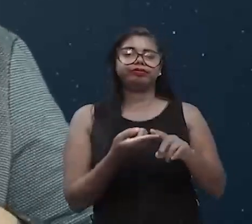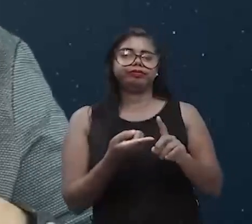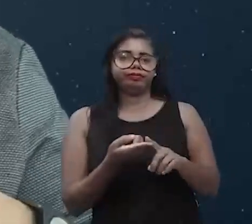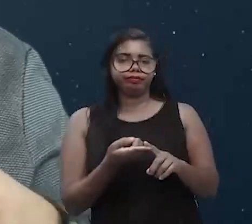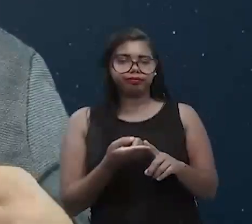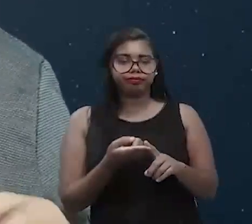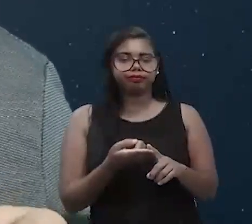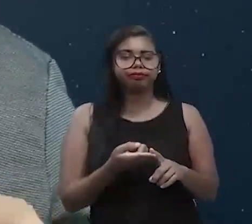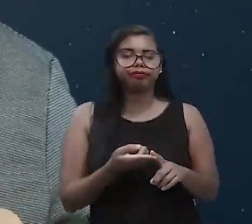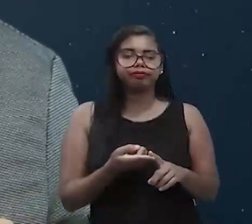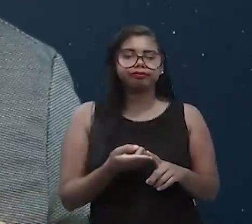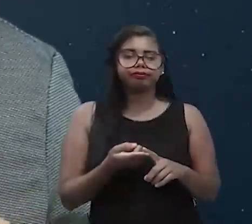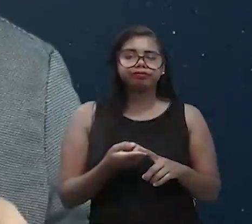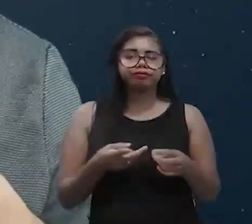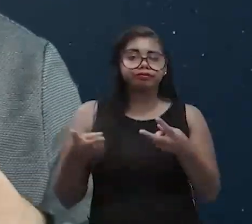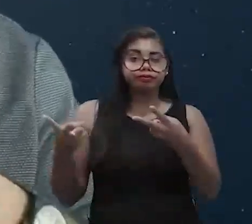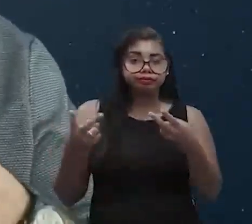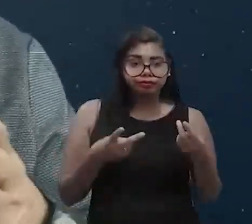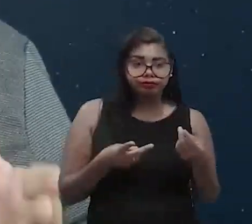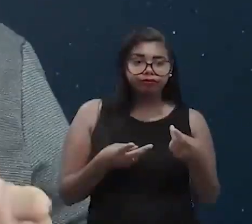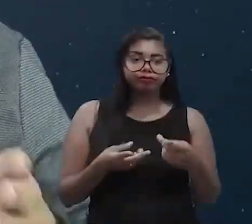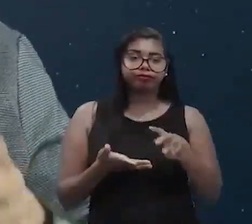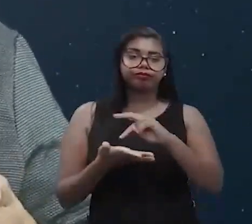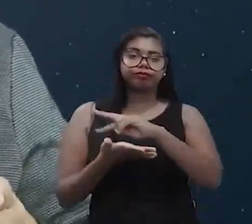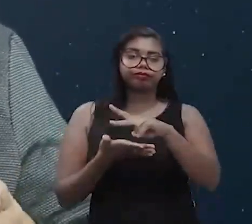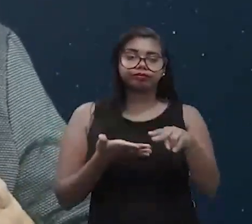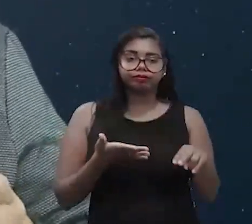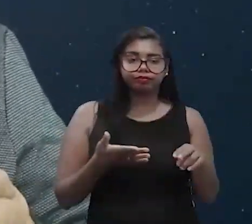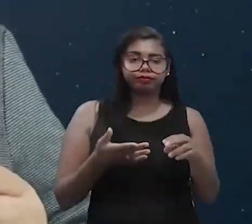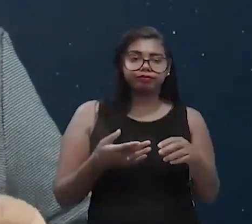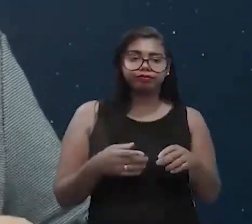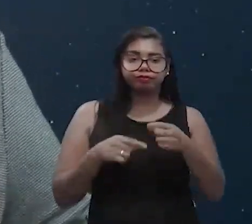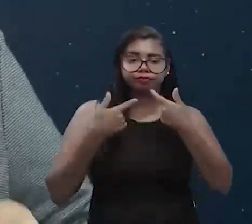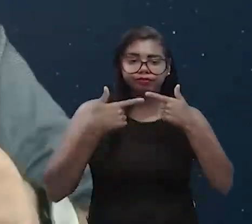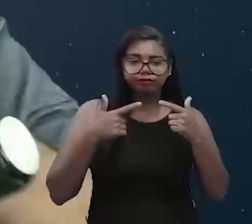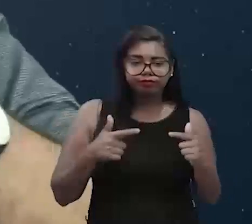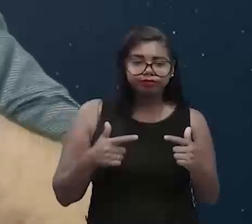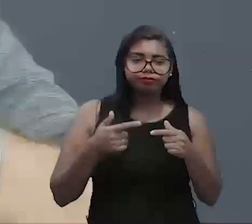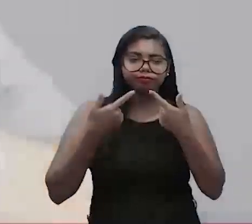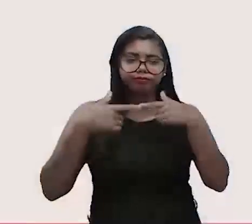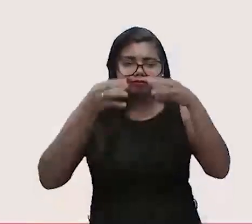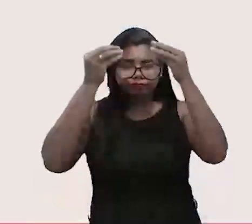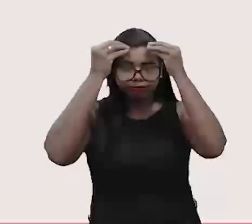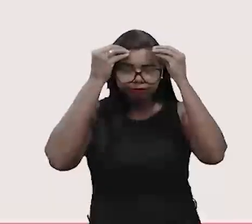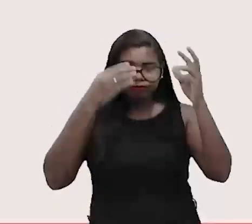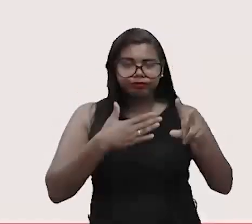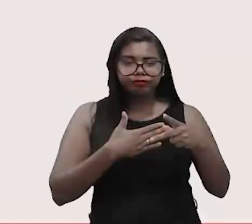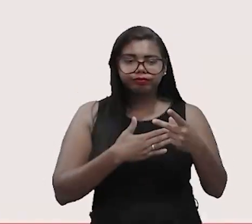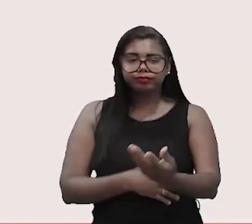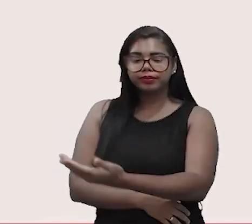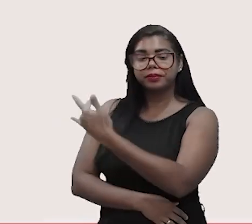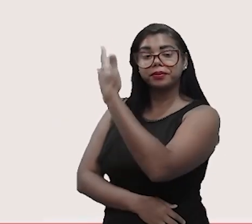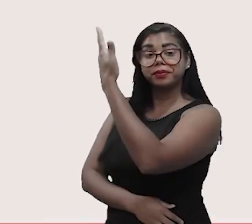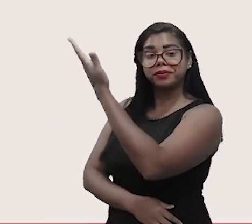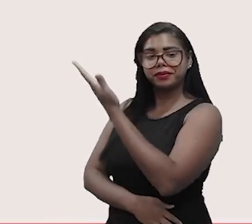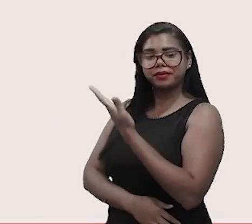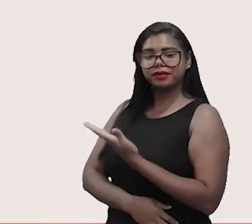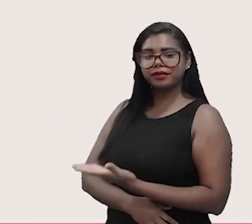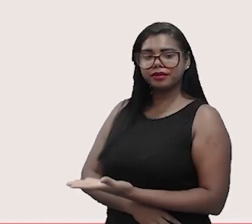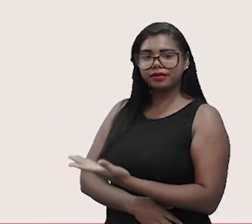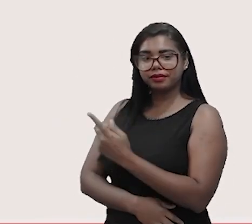gente viu os tipos de linguagens, então dentro de uma questão só. Vamos continuar. Dá uma olhada lá, passa lá,